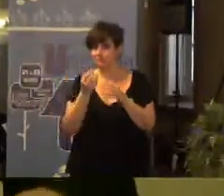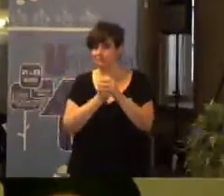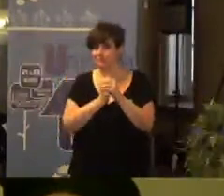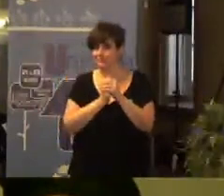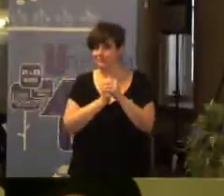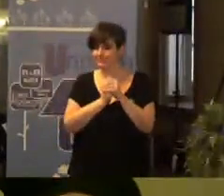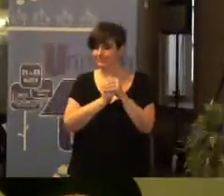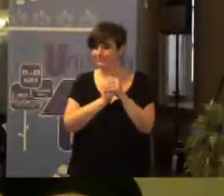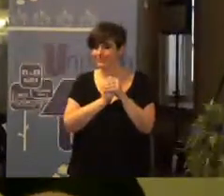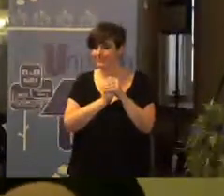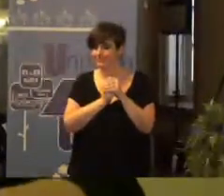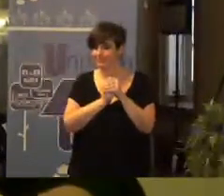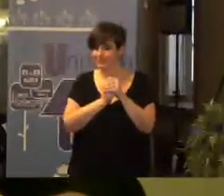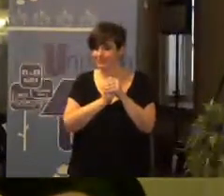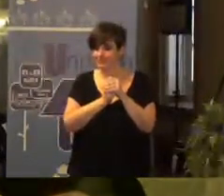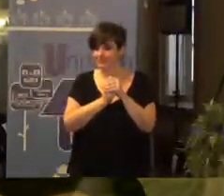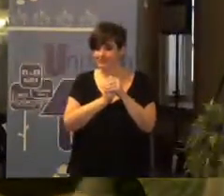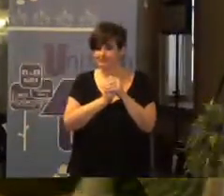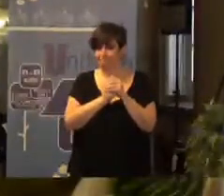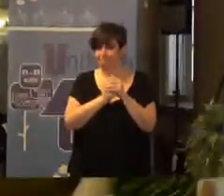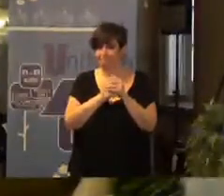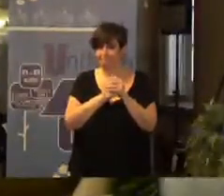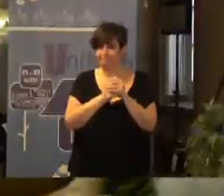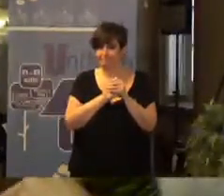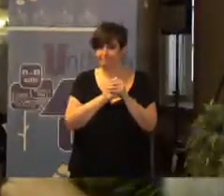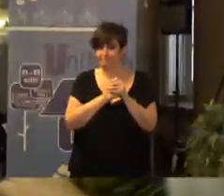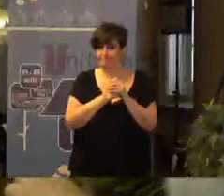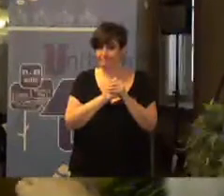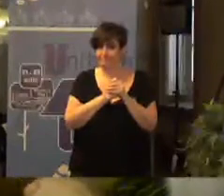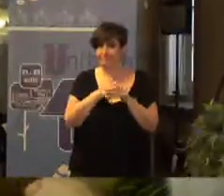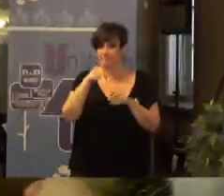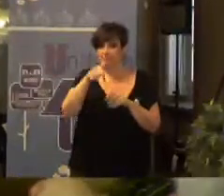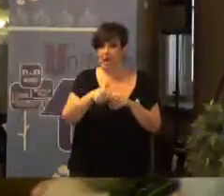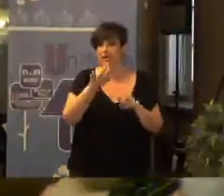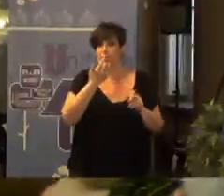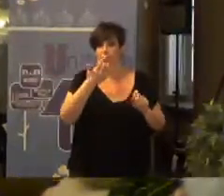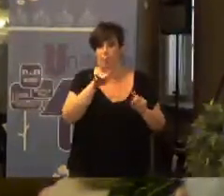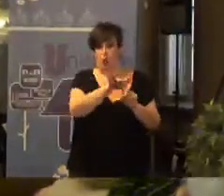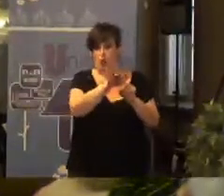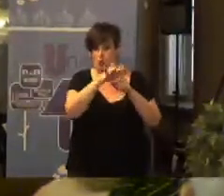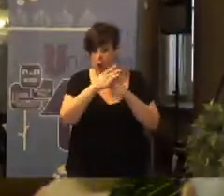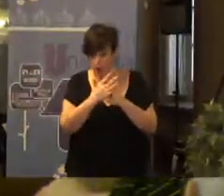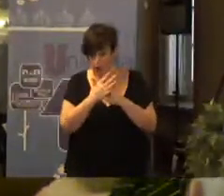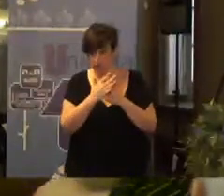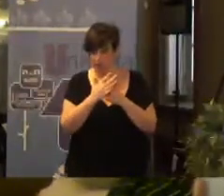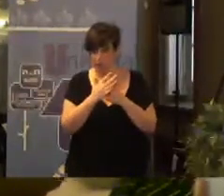A participação do Bloco de Esquerda num governo, neste contexto de geringonça, ou seja, num governo